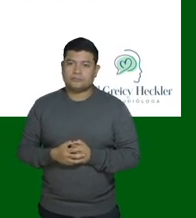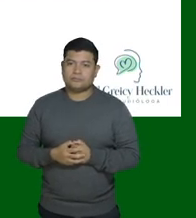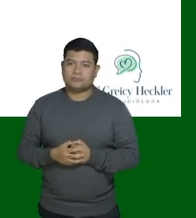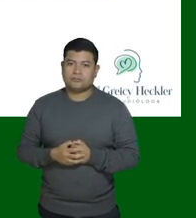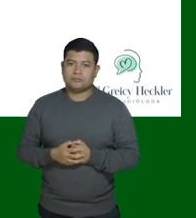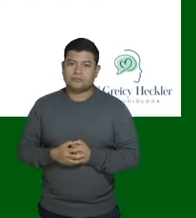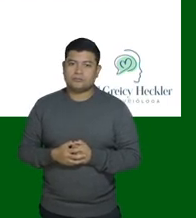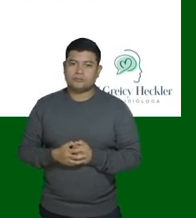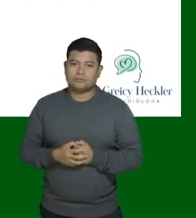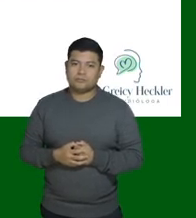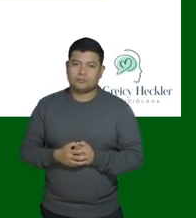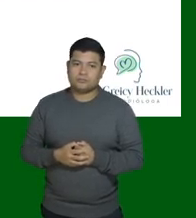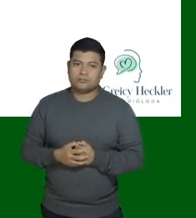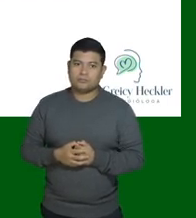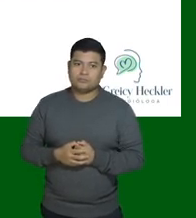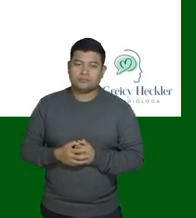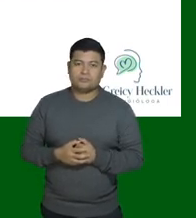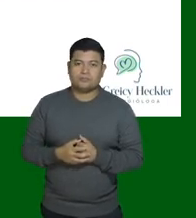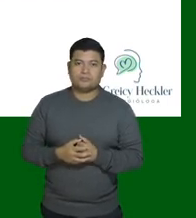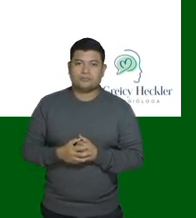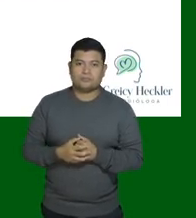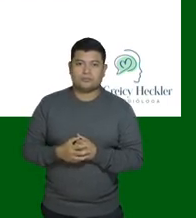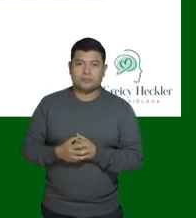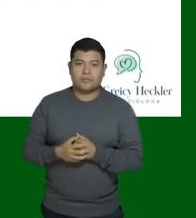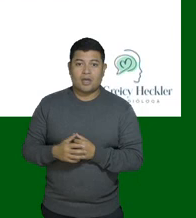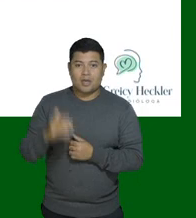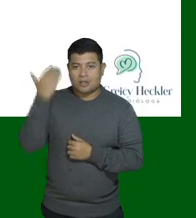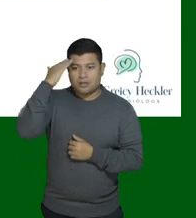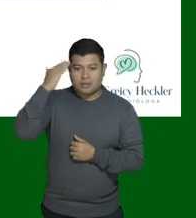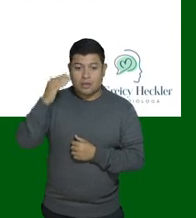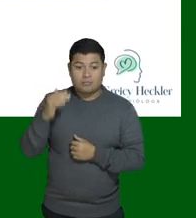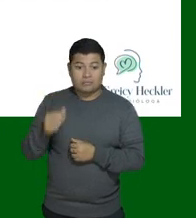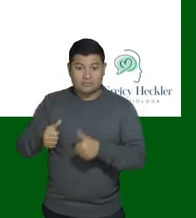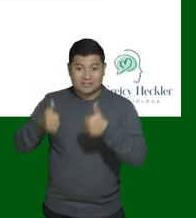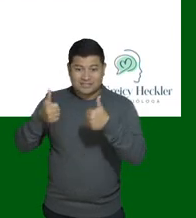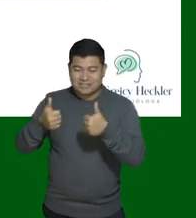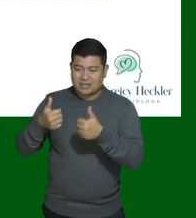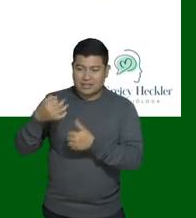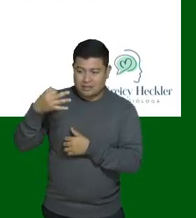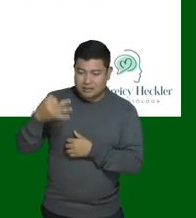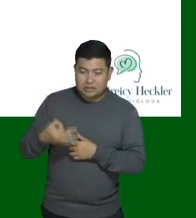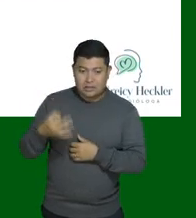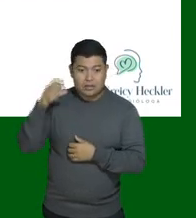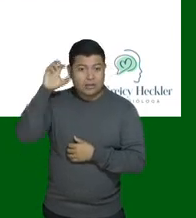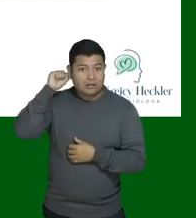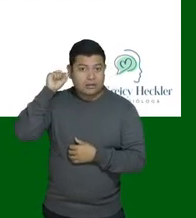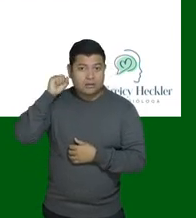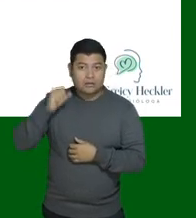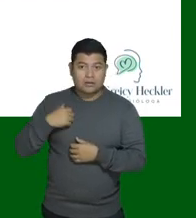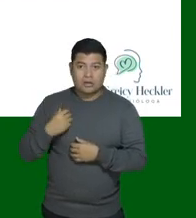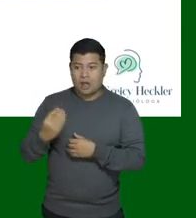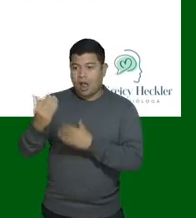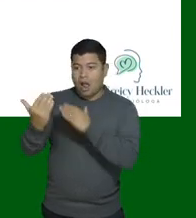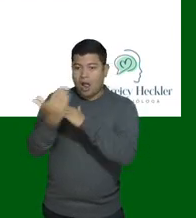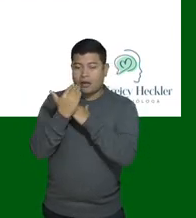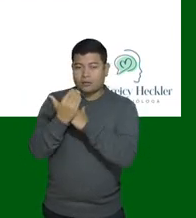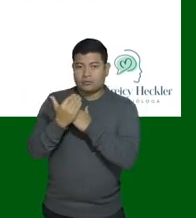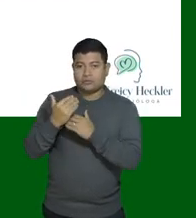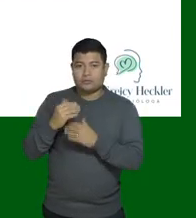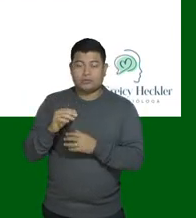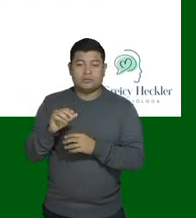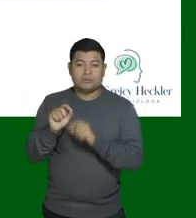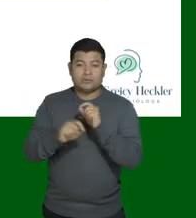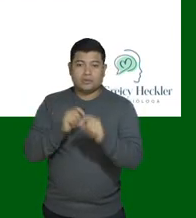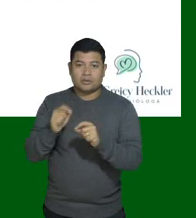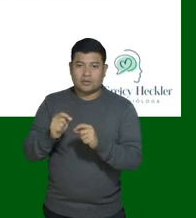Processar bem os sons faz com que as informações sejam compreendidas, arquivadas e executadas de